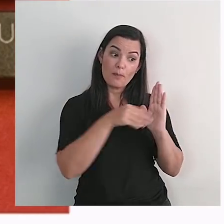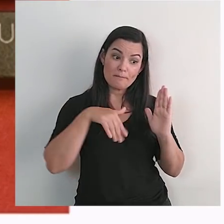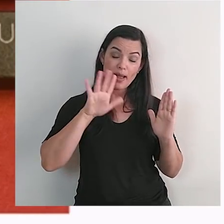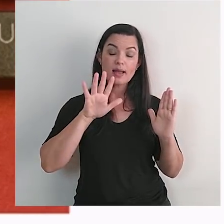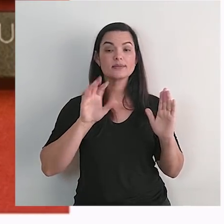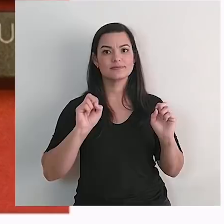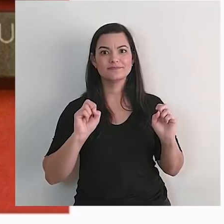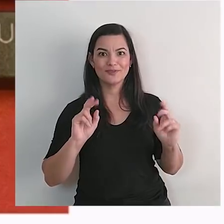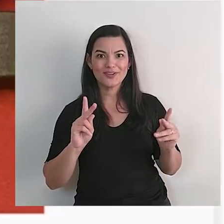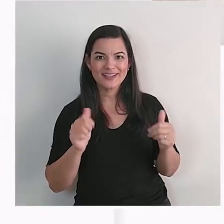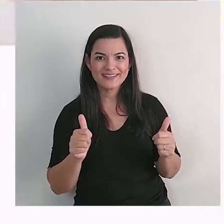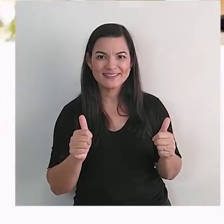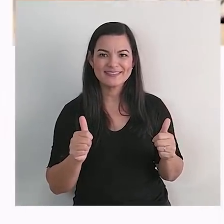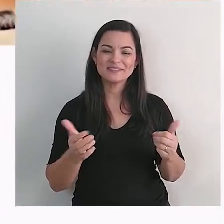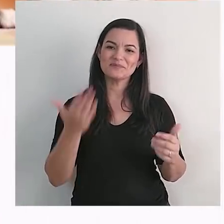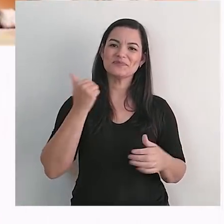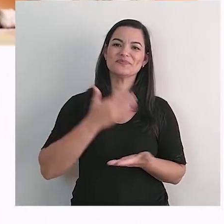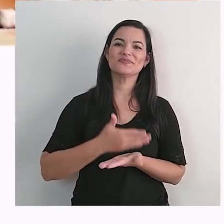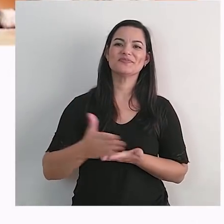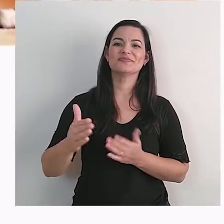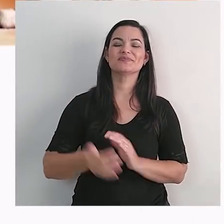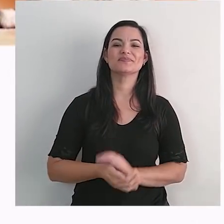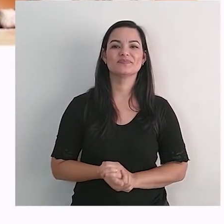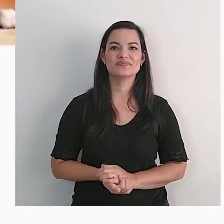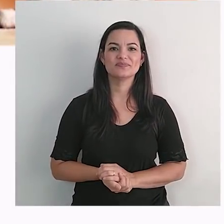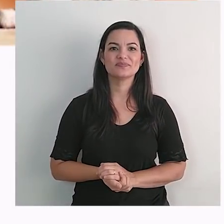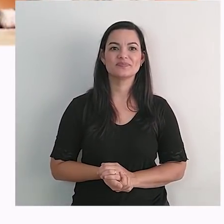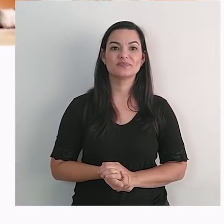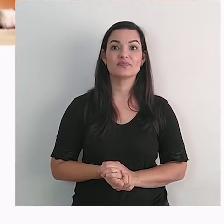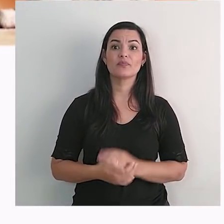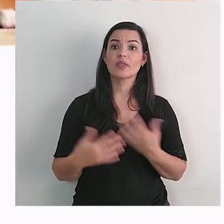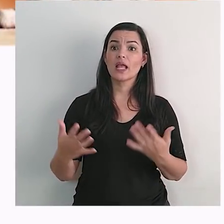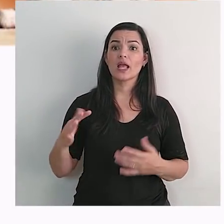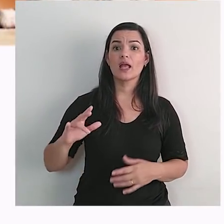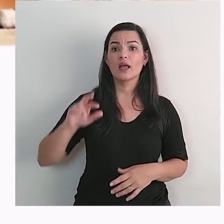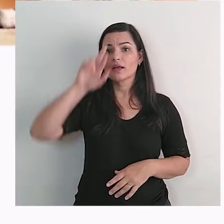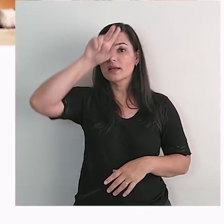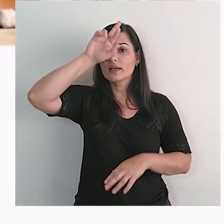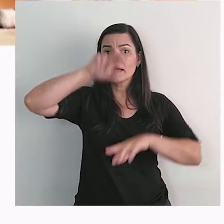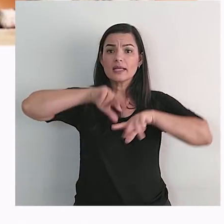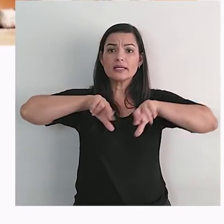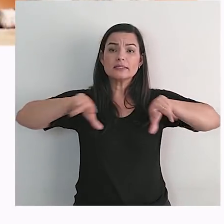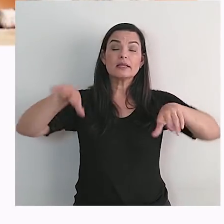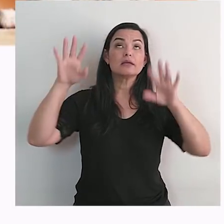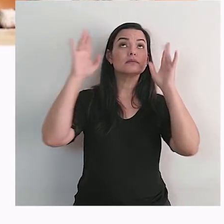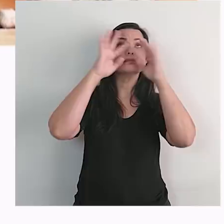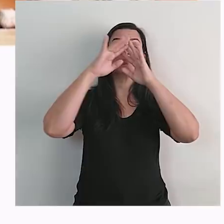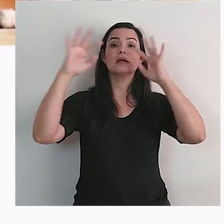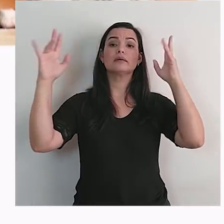bem? Então vamos começar! Um inseto desavisado parou na